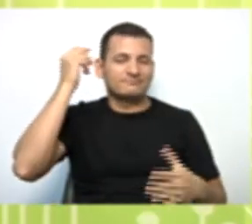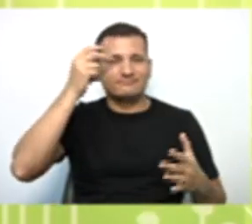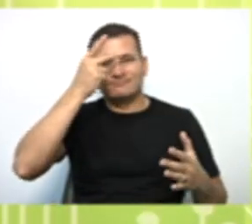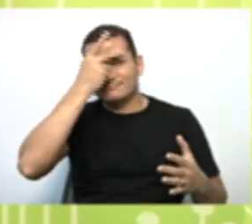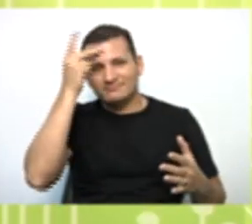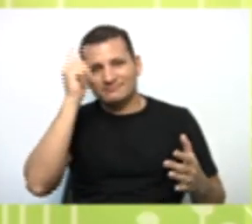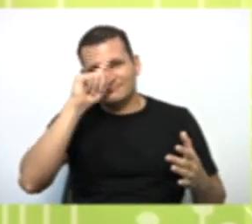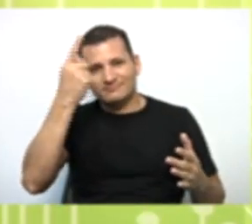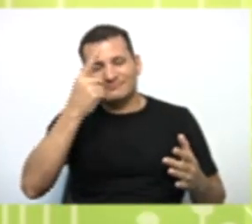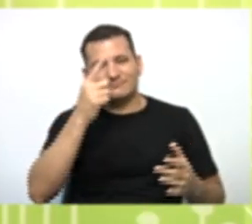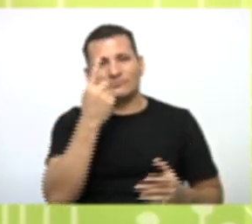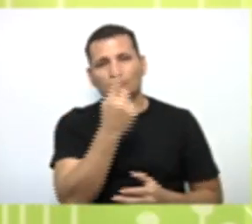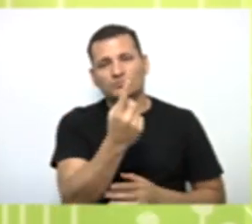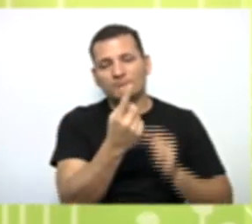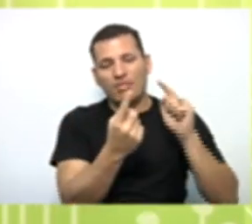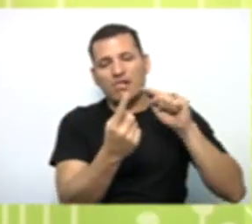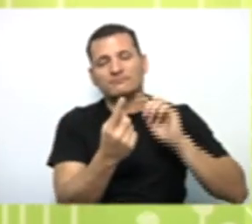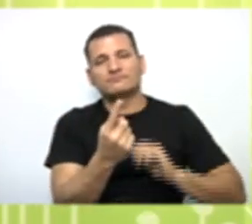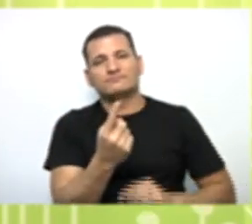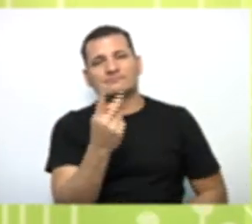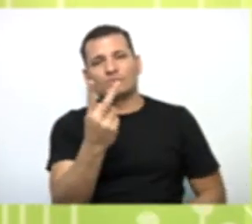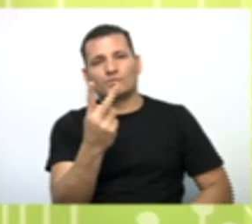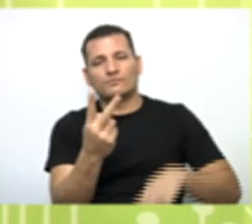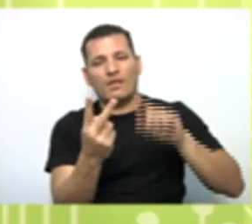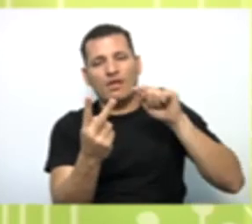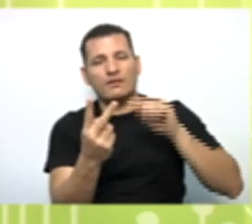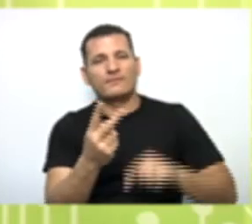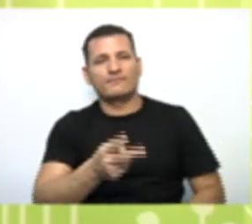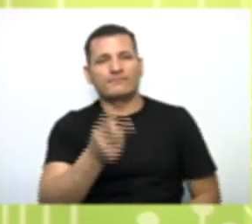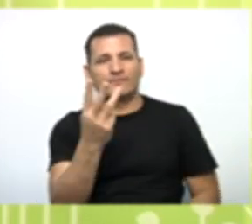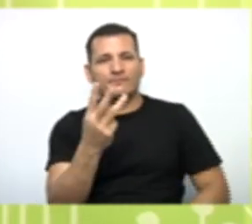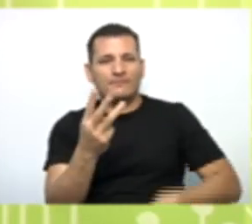falou o um é assim, o dois é assim, o três é assim,